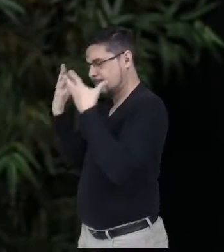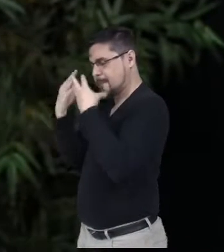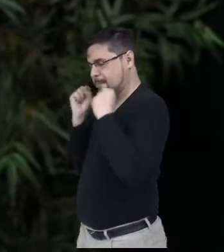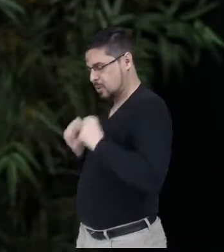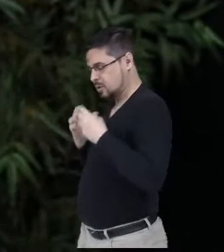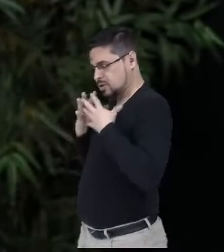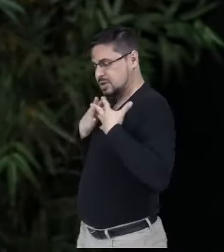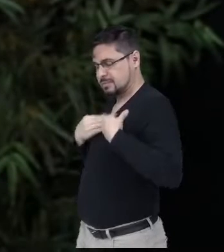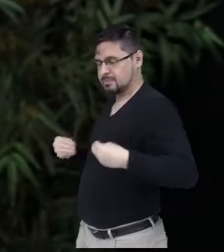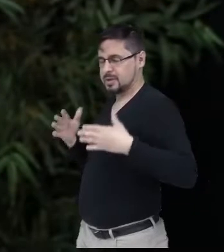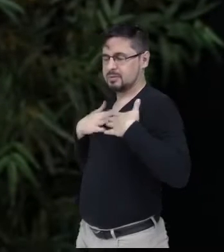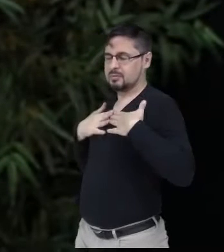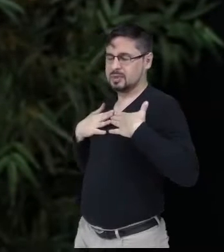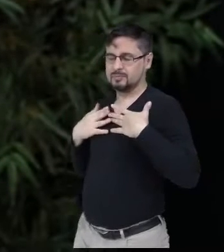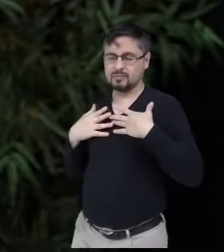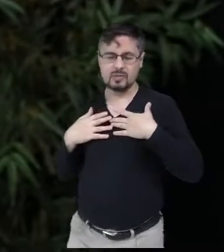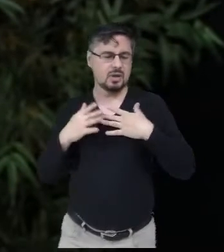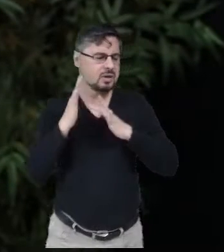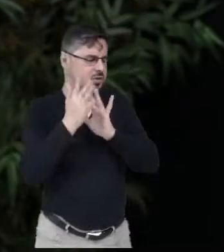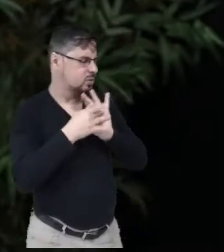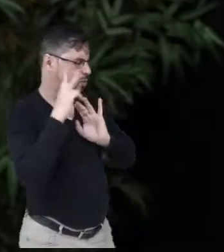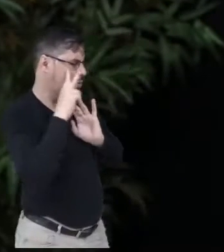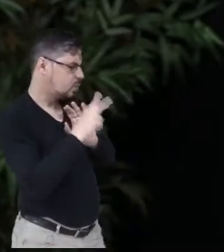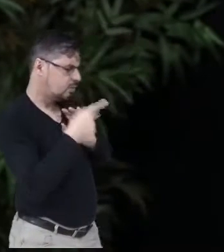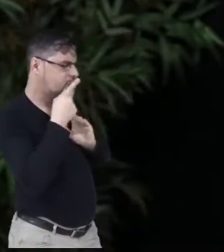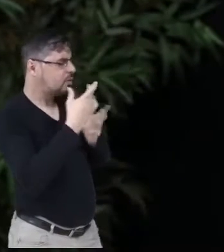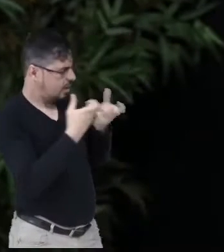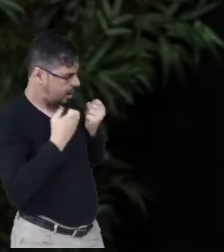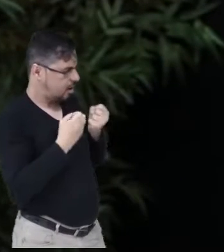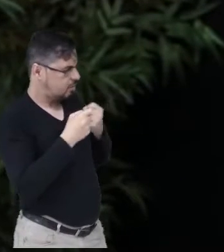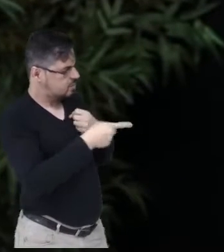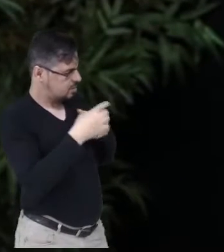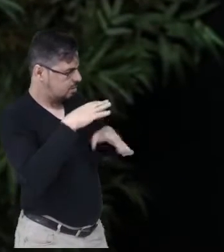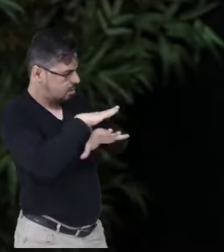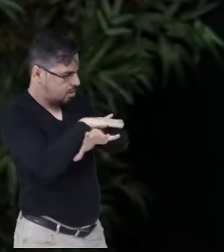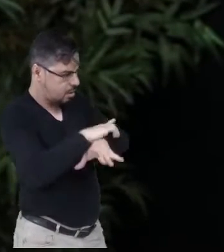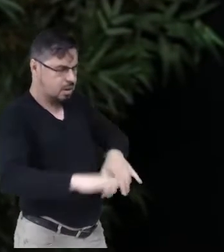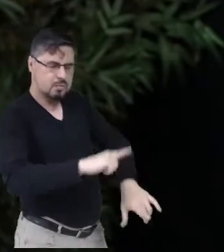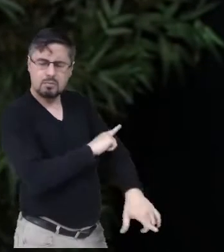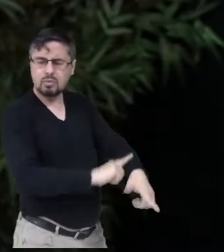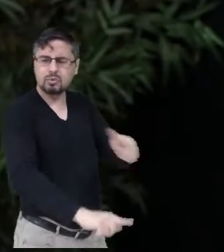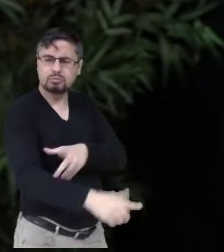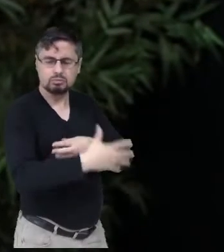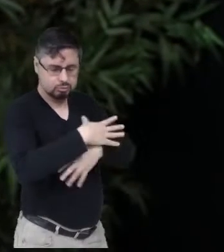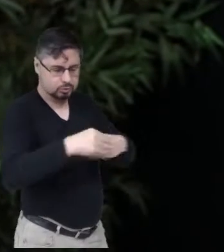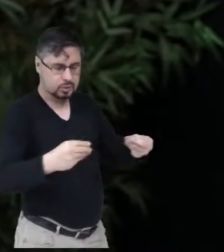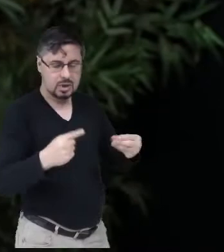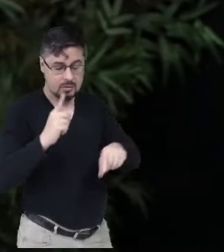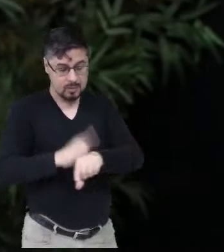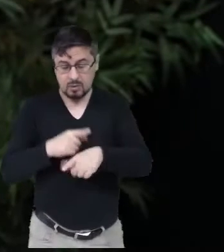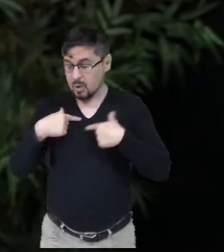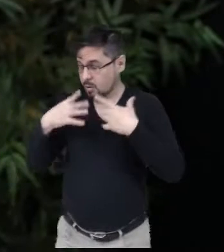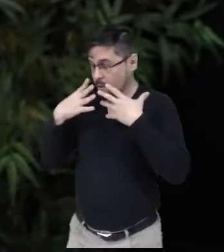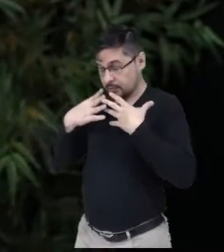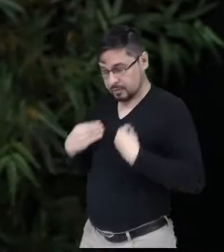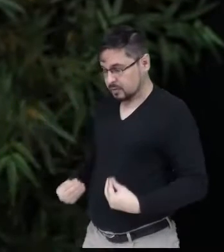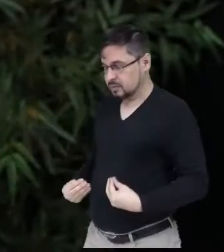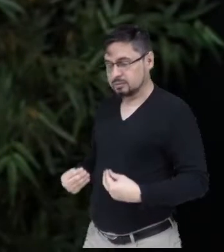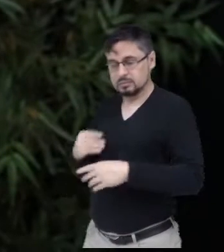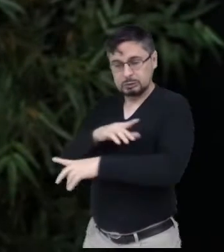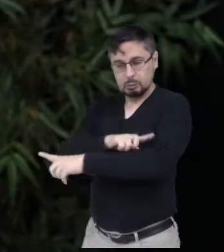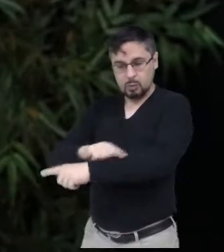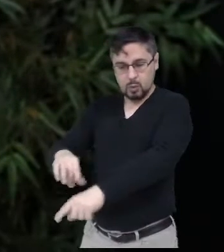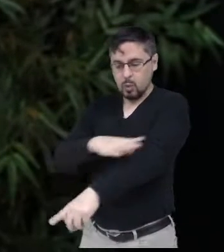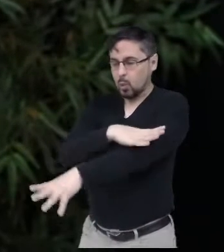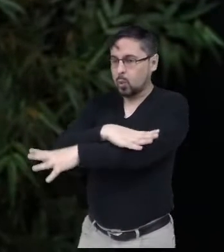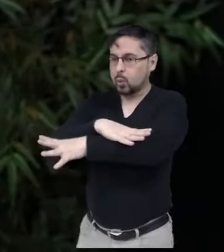purificado. Imediatamente a lepra desapareceu dele e ele ficou purificado. E advertindo-o severamente, Jesus logo o